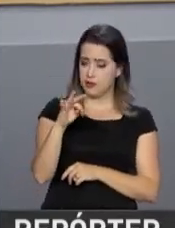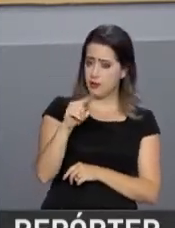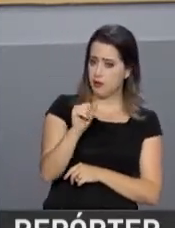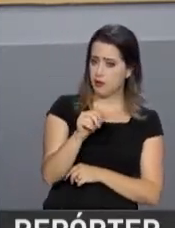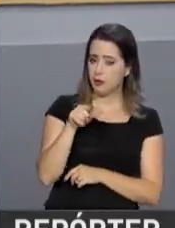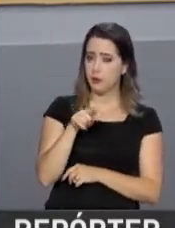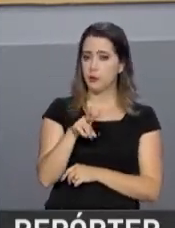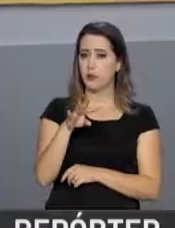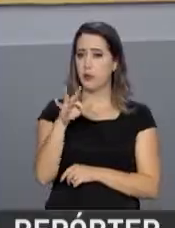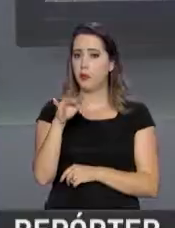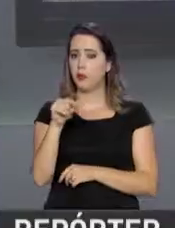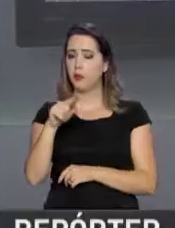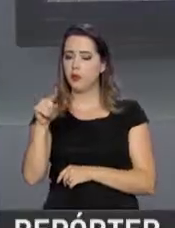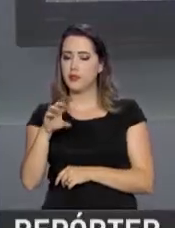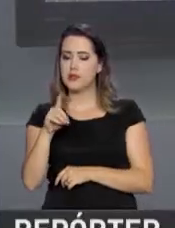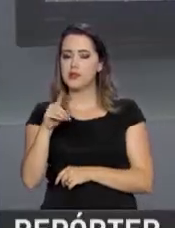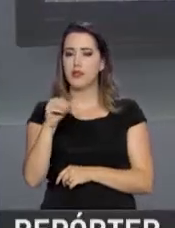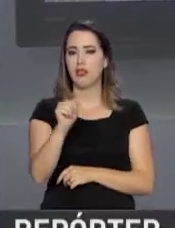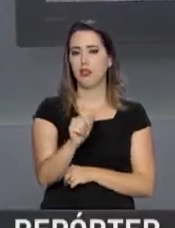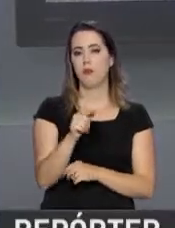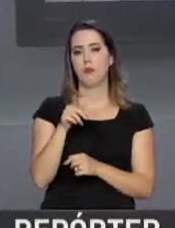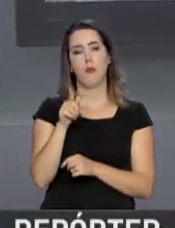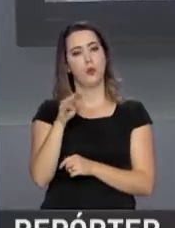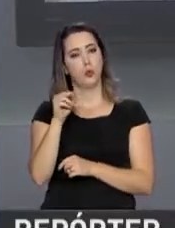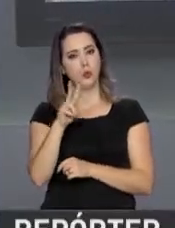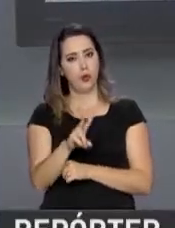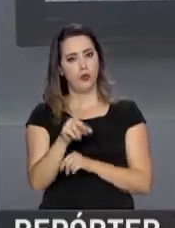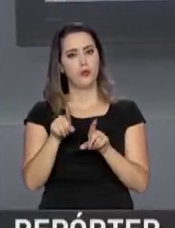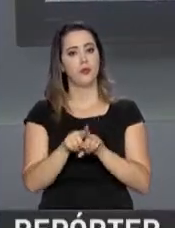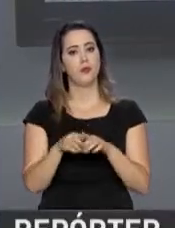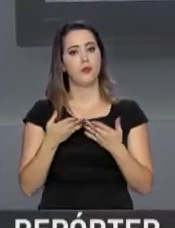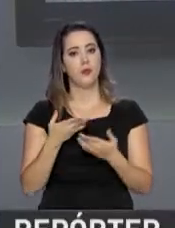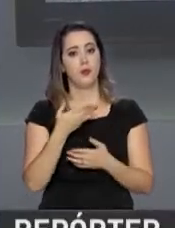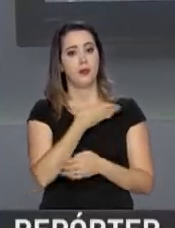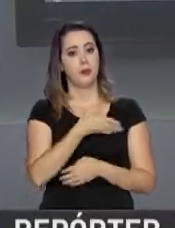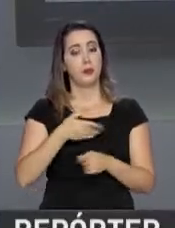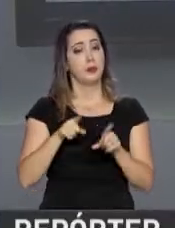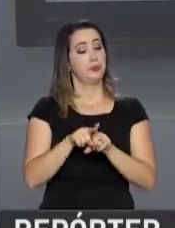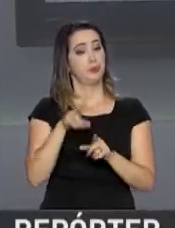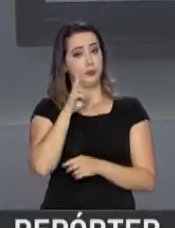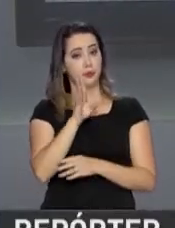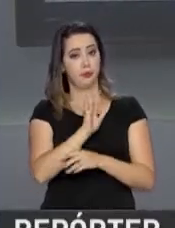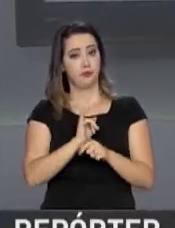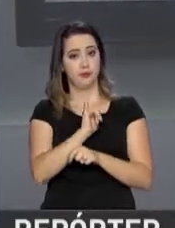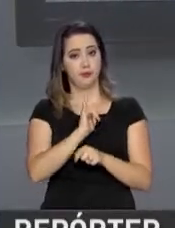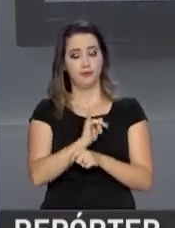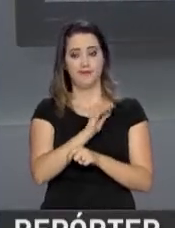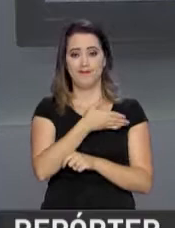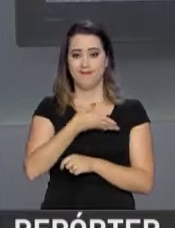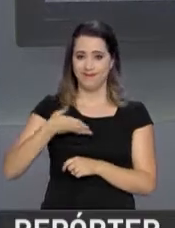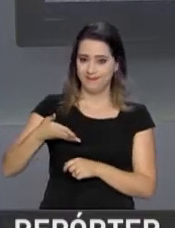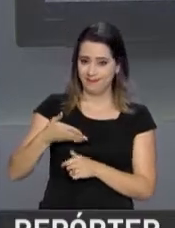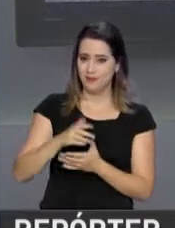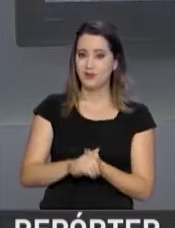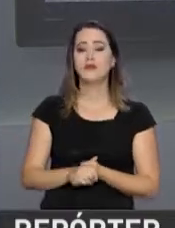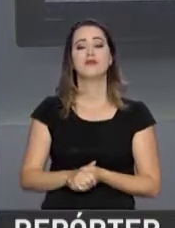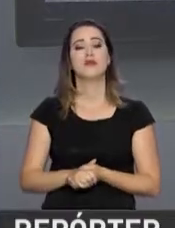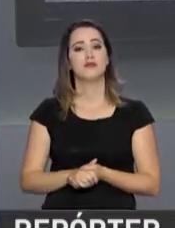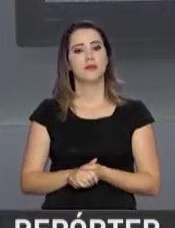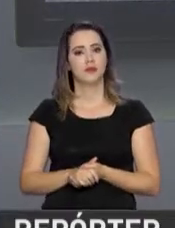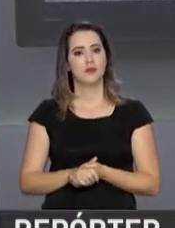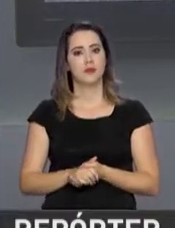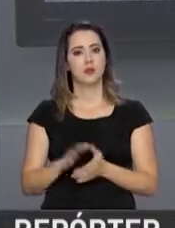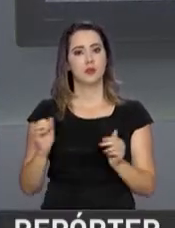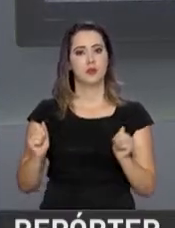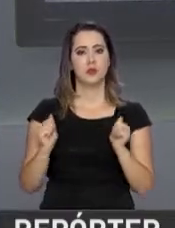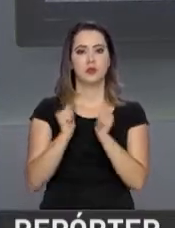receita.fazenda.gov.br a gente fica por aqui e reveja as nossas reportagens no youtube acompanhando a programação também na página do ibge